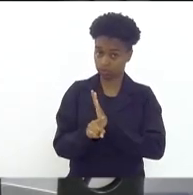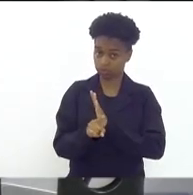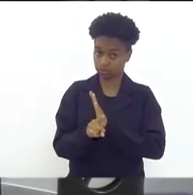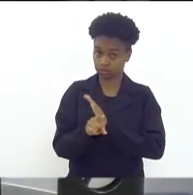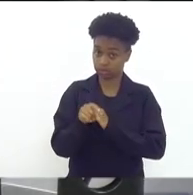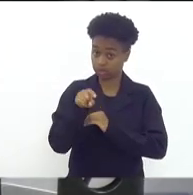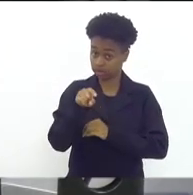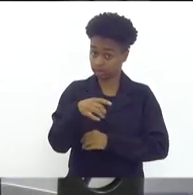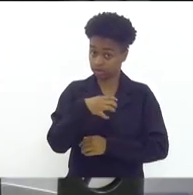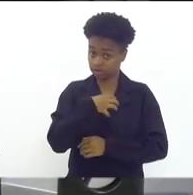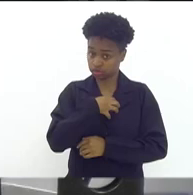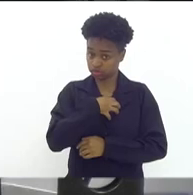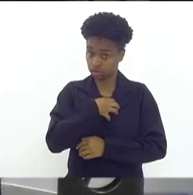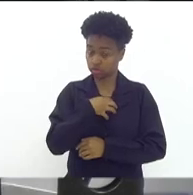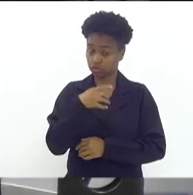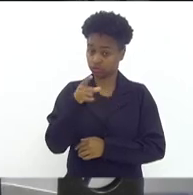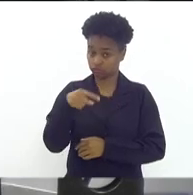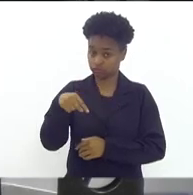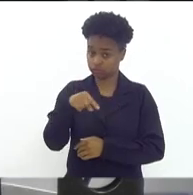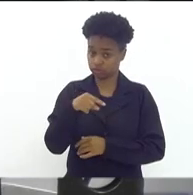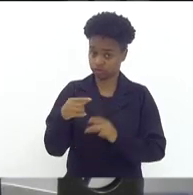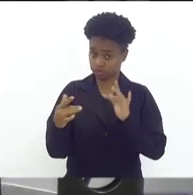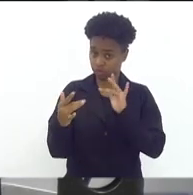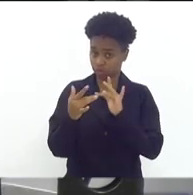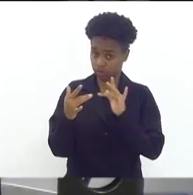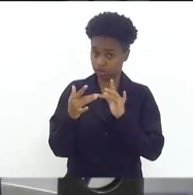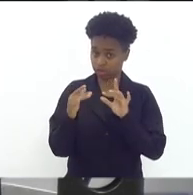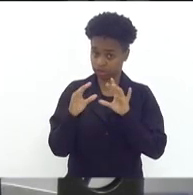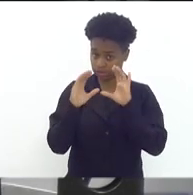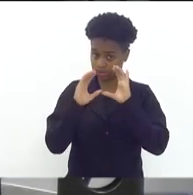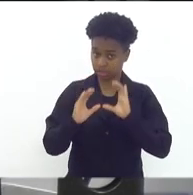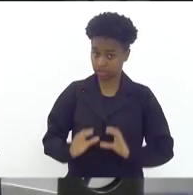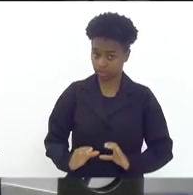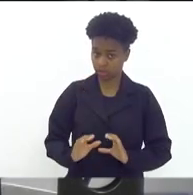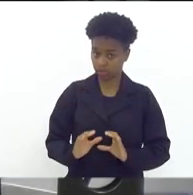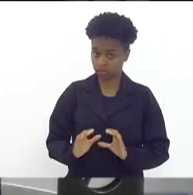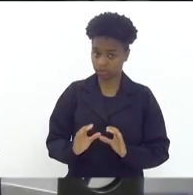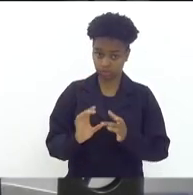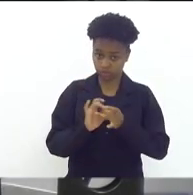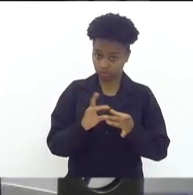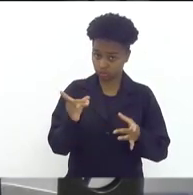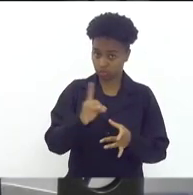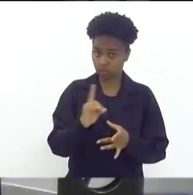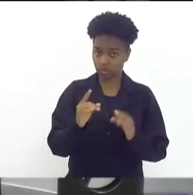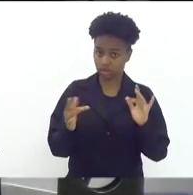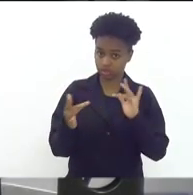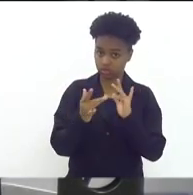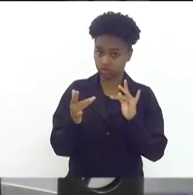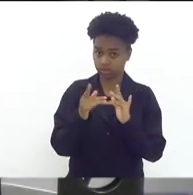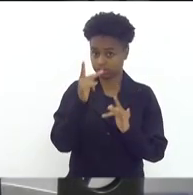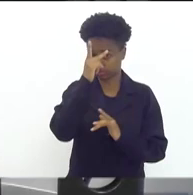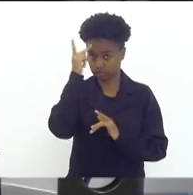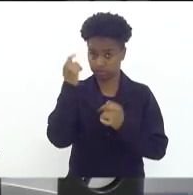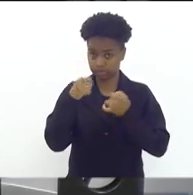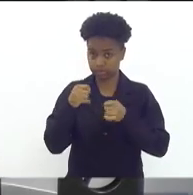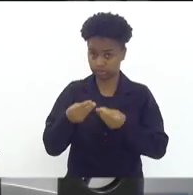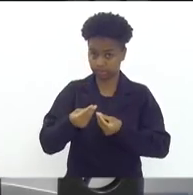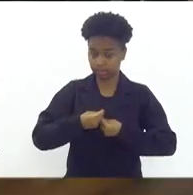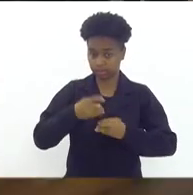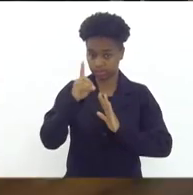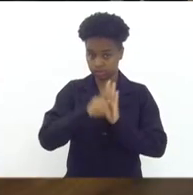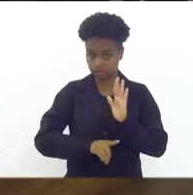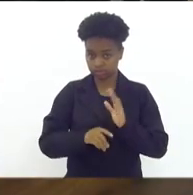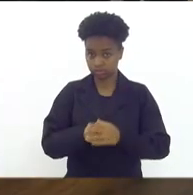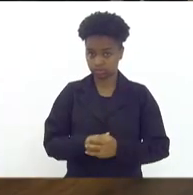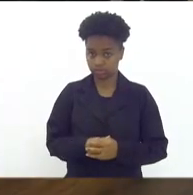que a agência se dirige ao cidadão Fluminense negando o acesso a quem lhe deveria resguardar direitos Presidente não